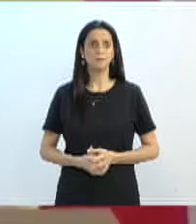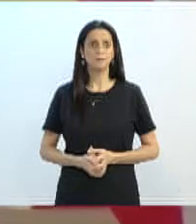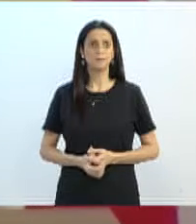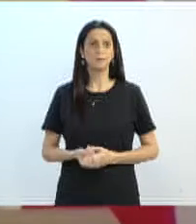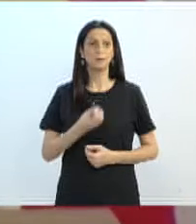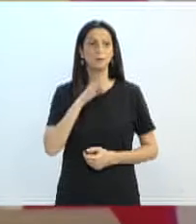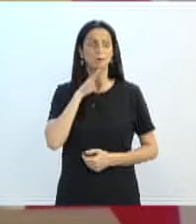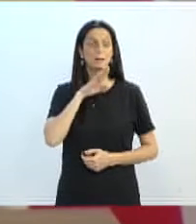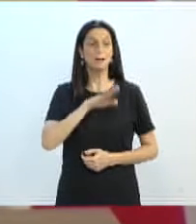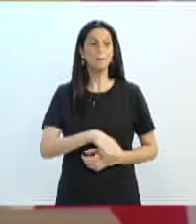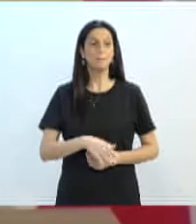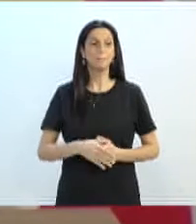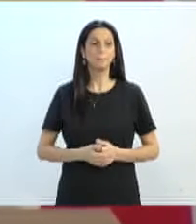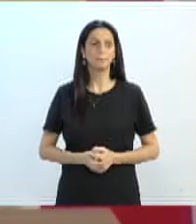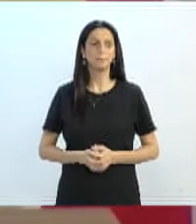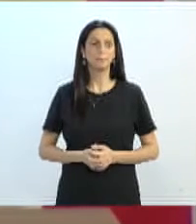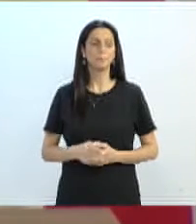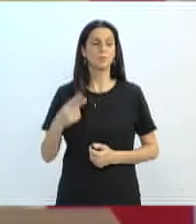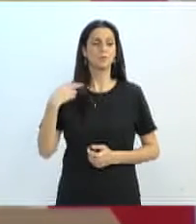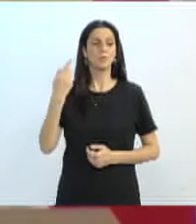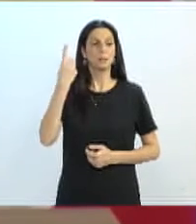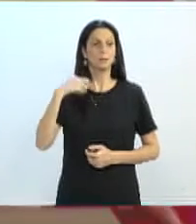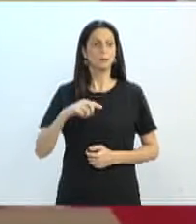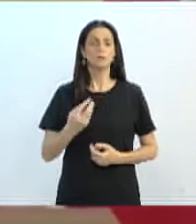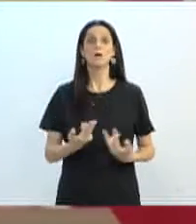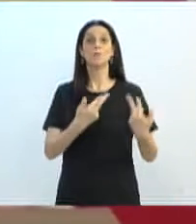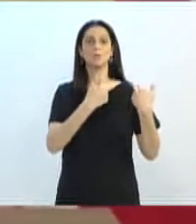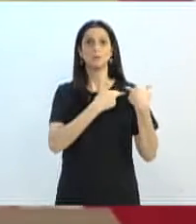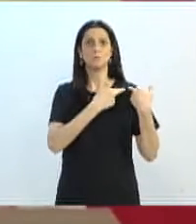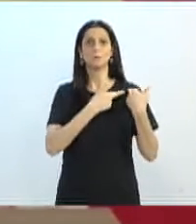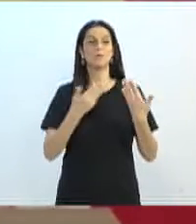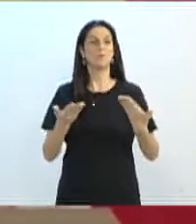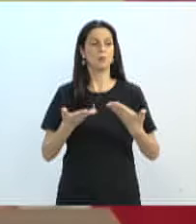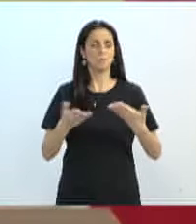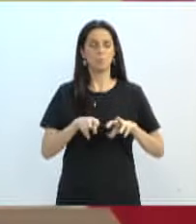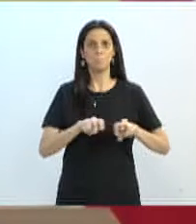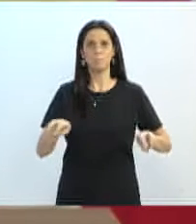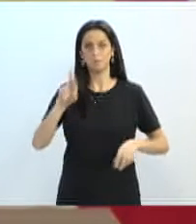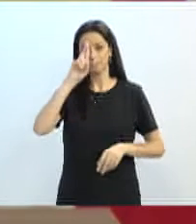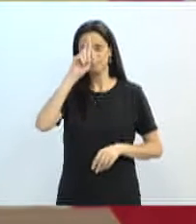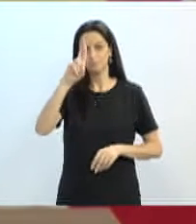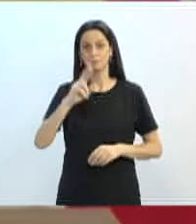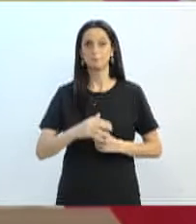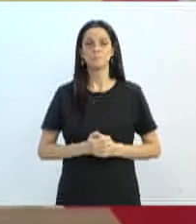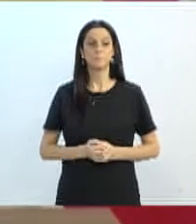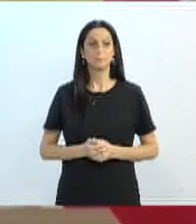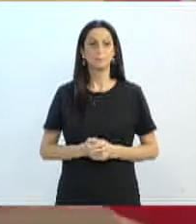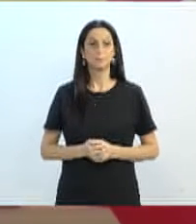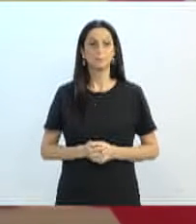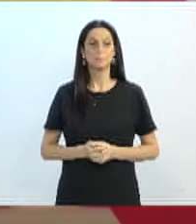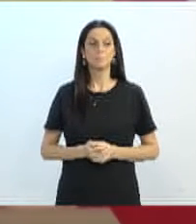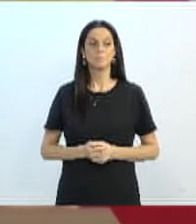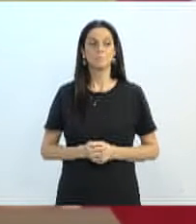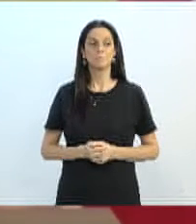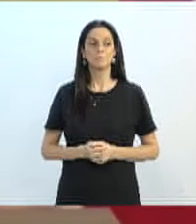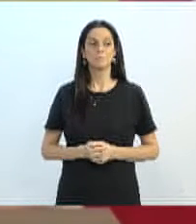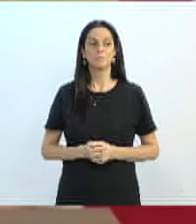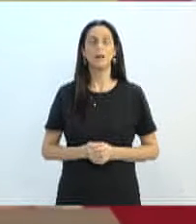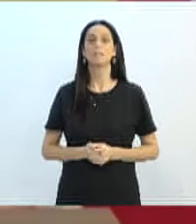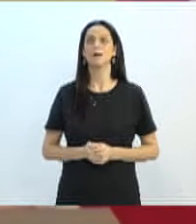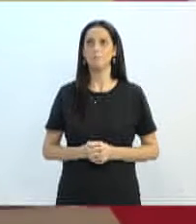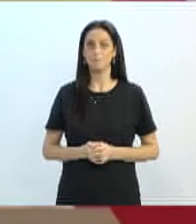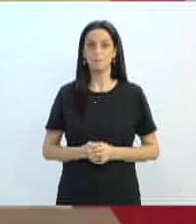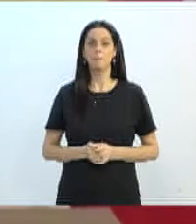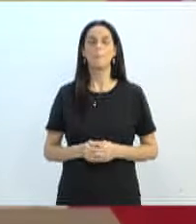Boa tarde, vereadora Silmara, nesse momento conduzindo os trabalhos, senhores vereadores, a comunidade que nos acompanha através da TVL, nas